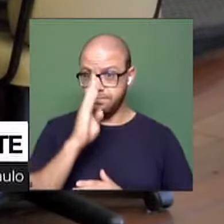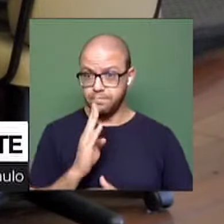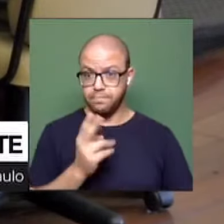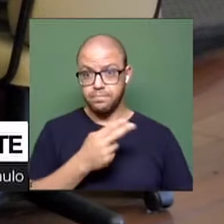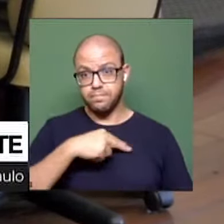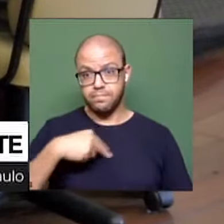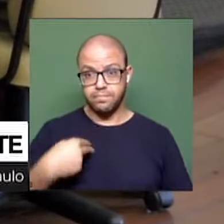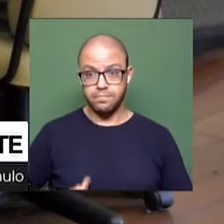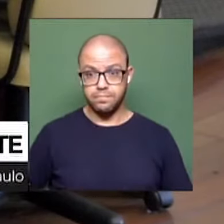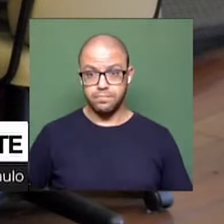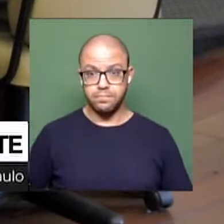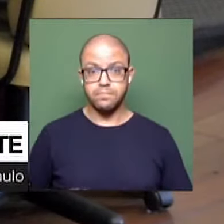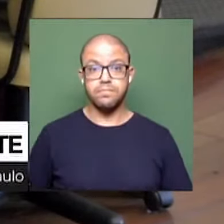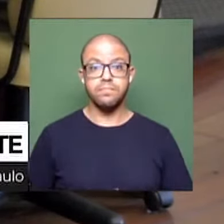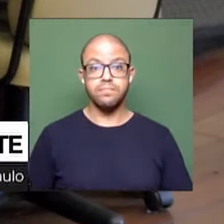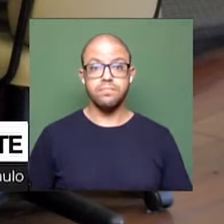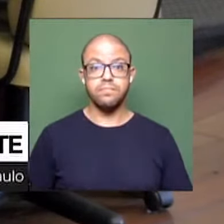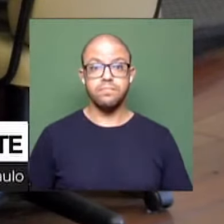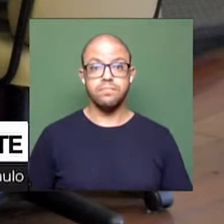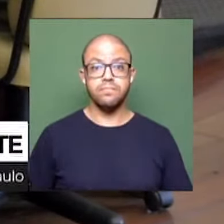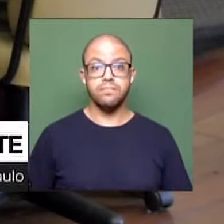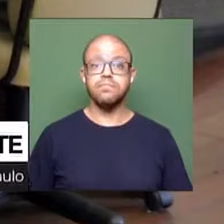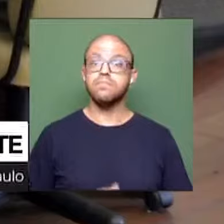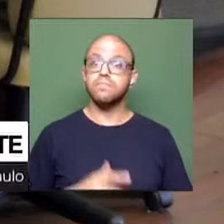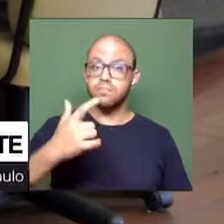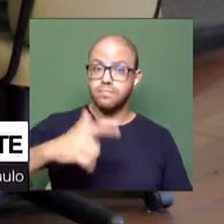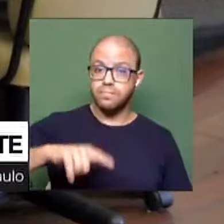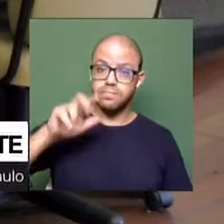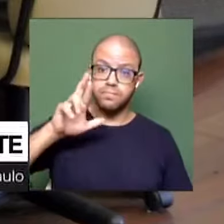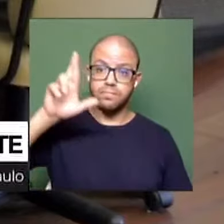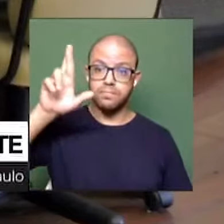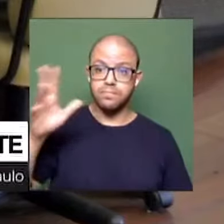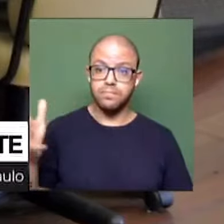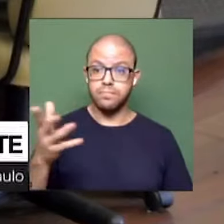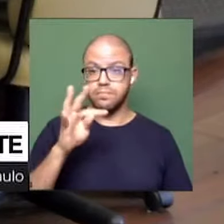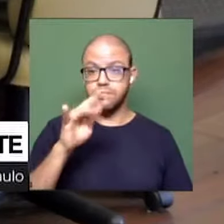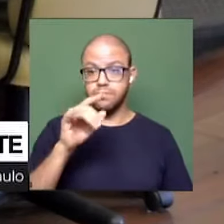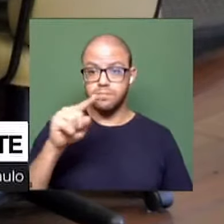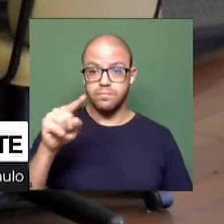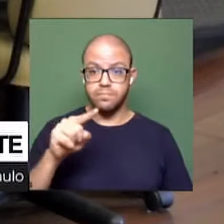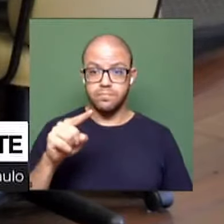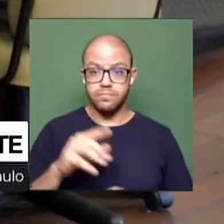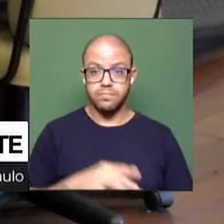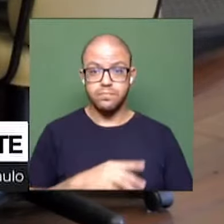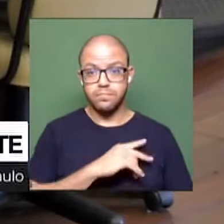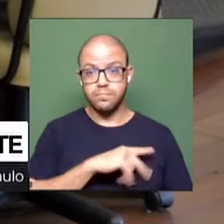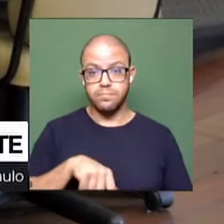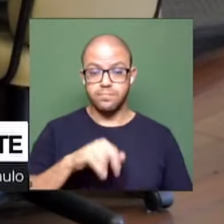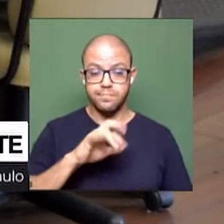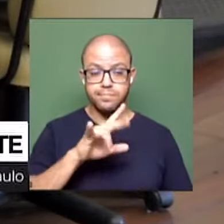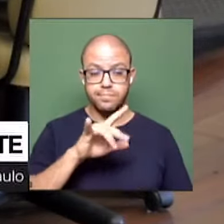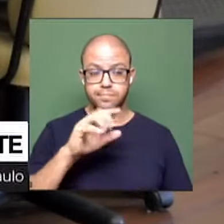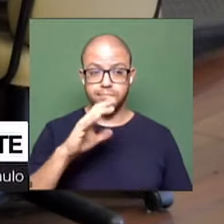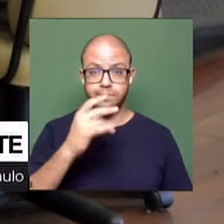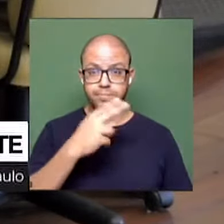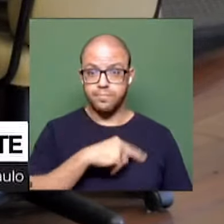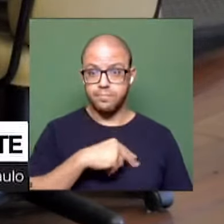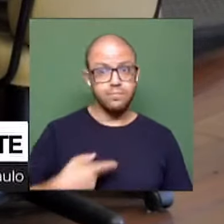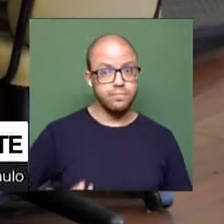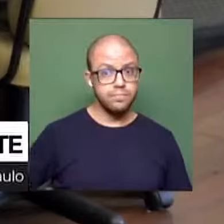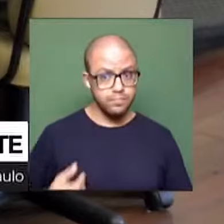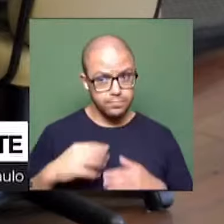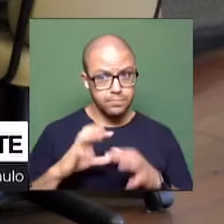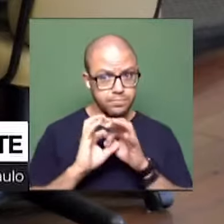Então dessa forma representando o Dr Thomas ló presidente do ibrachina eu me coloco à disposição da